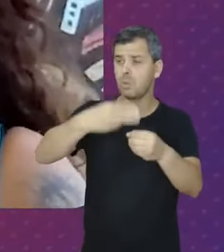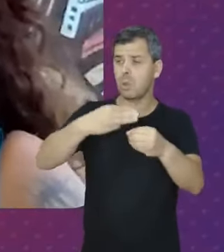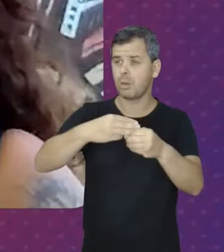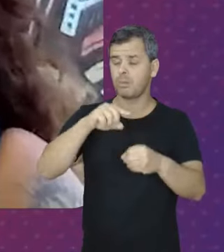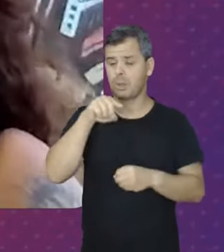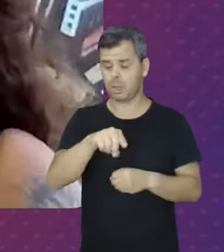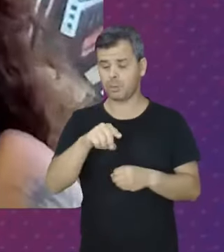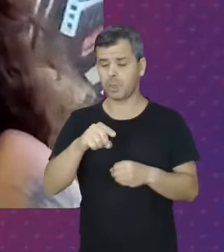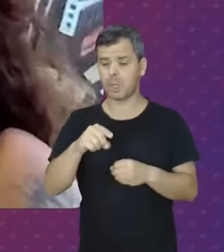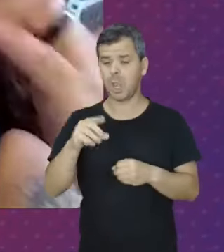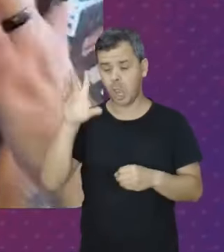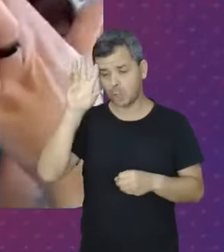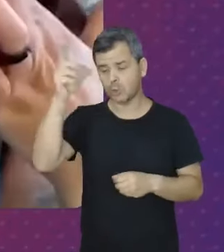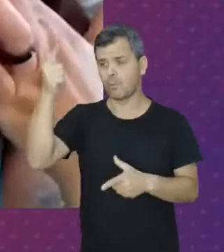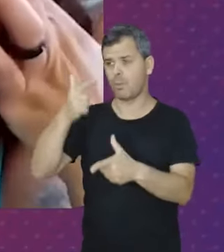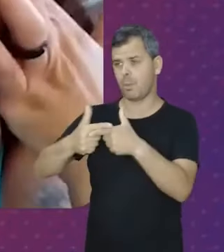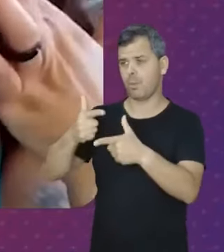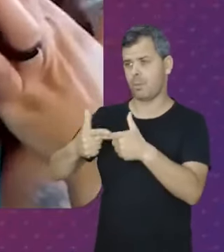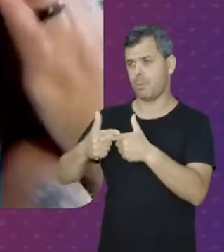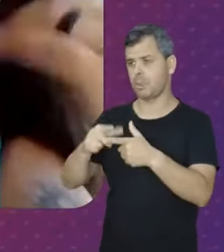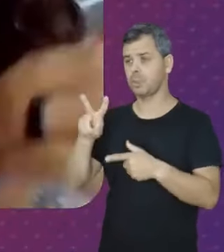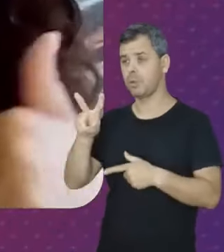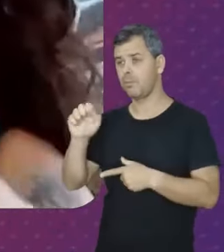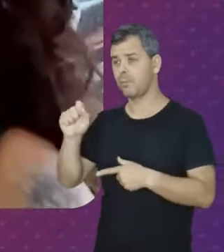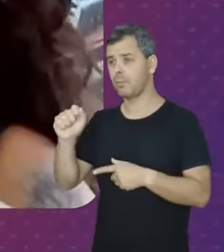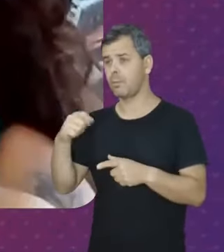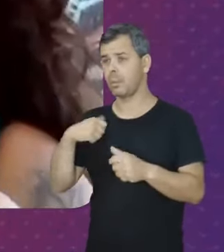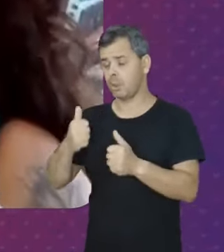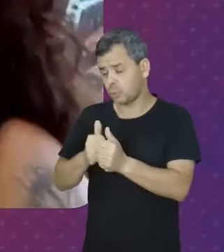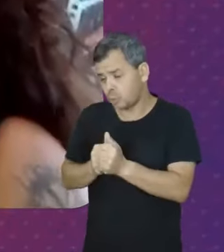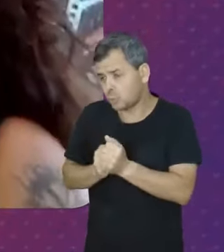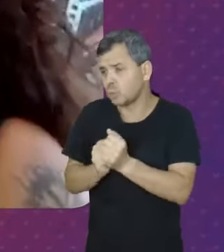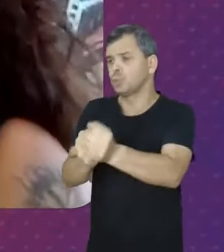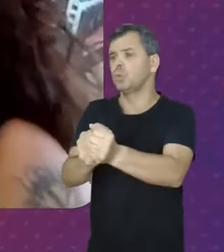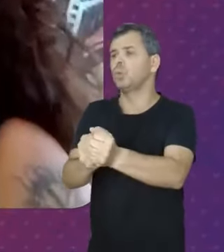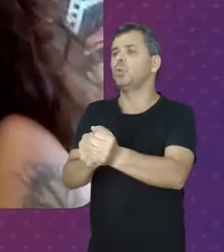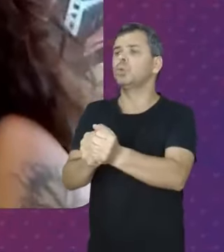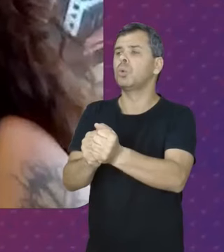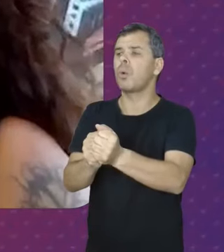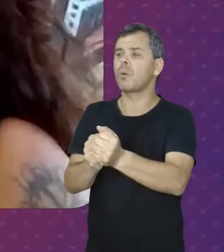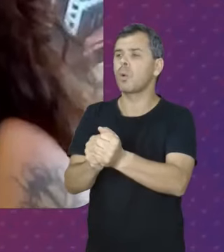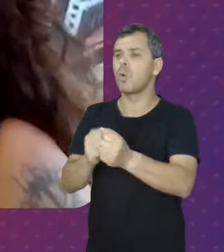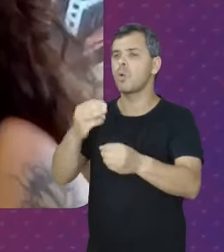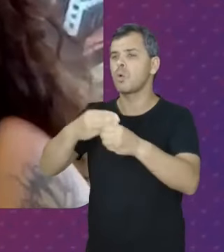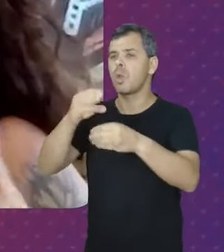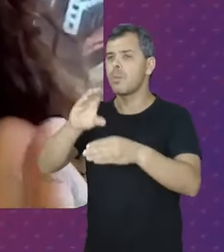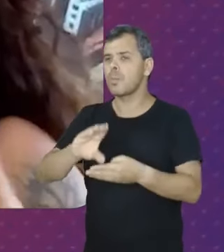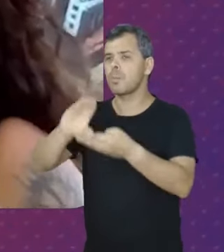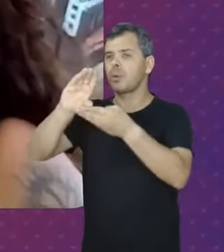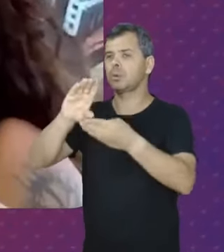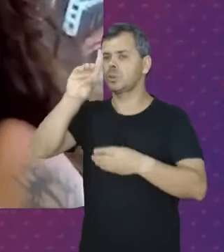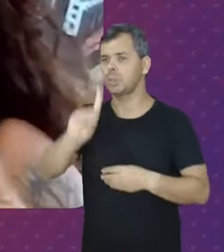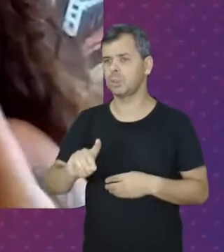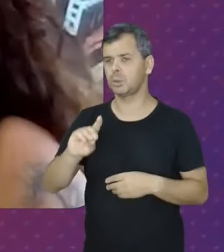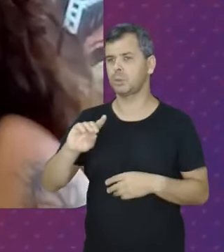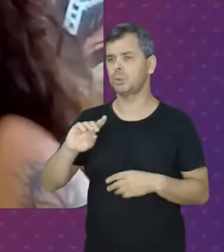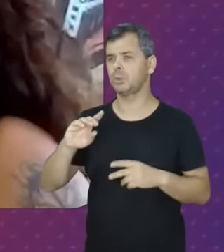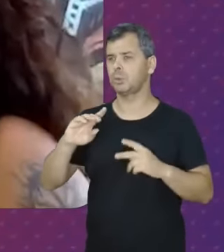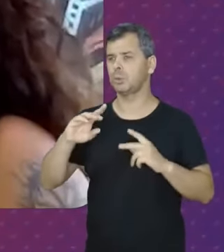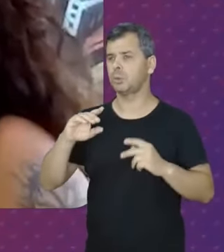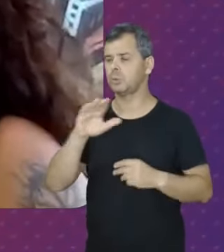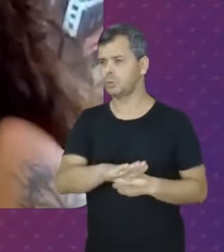que ele supere essa situação. E aí tem que estar muito junto com o Conselho Municipal dos Direitos da Criança e do Adolescente. O Conselho Tutelar tem